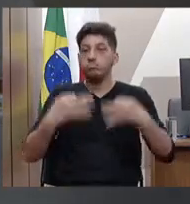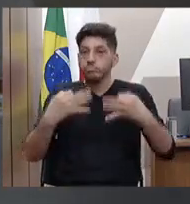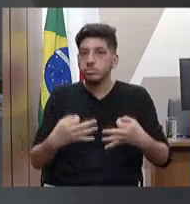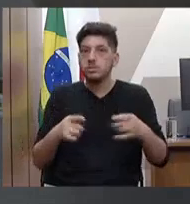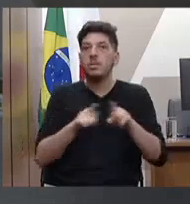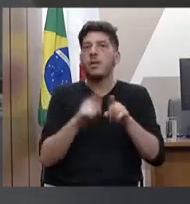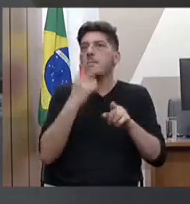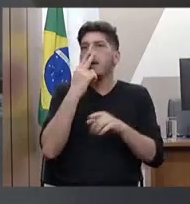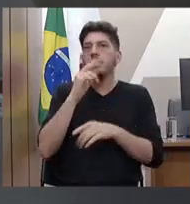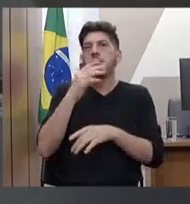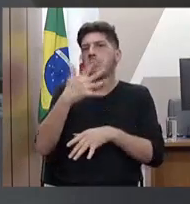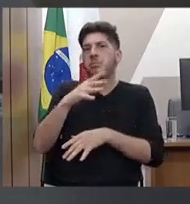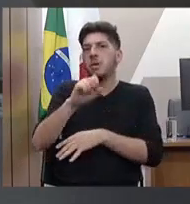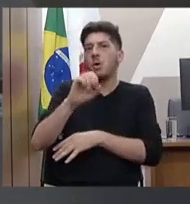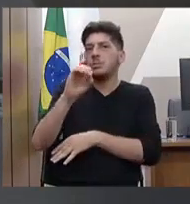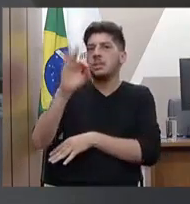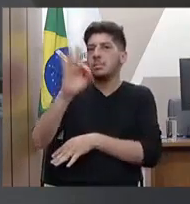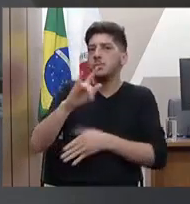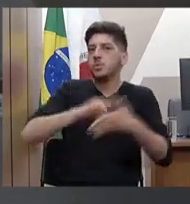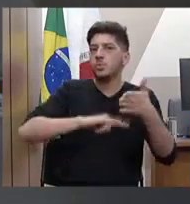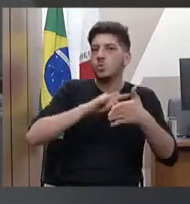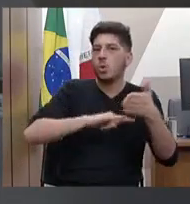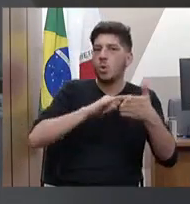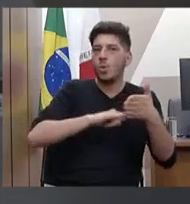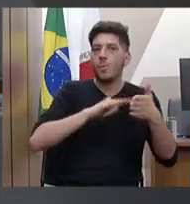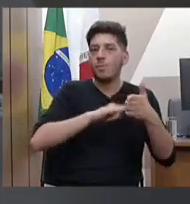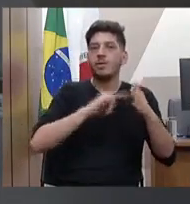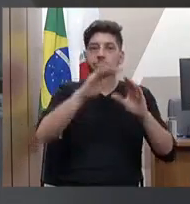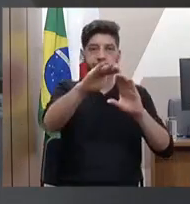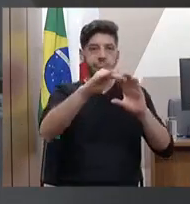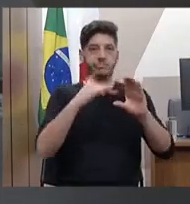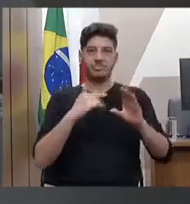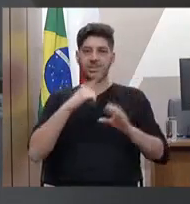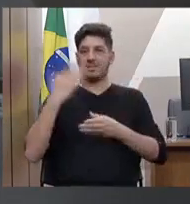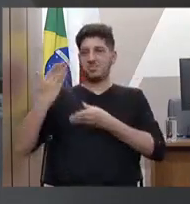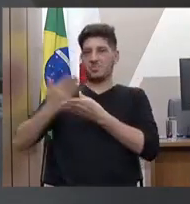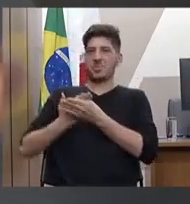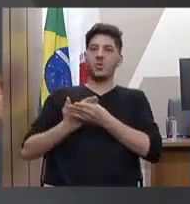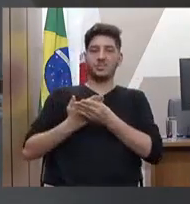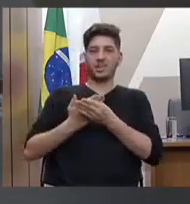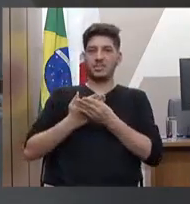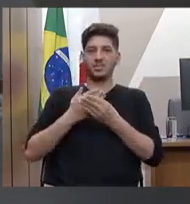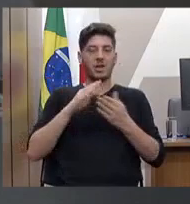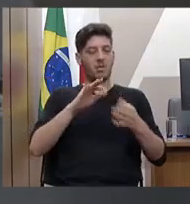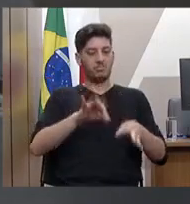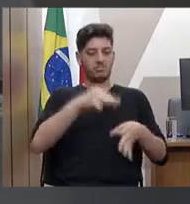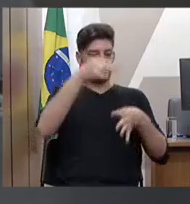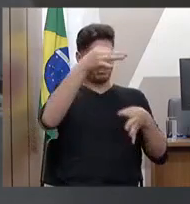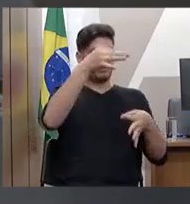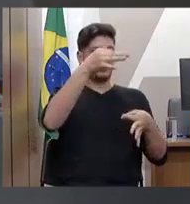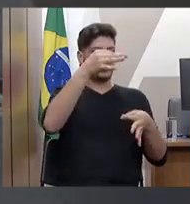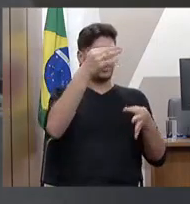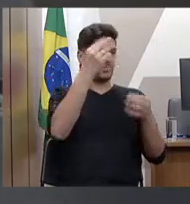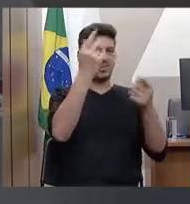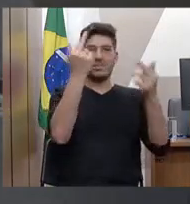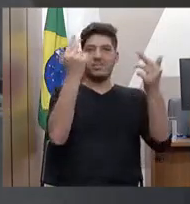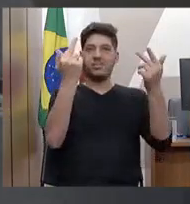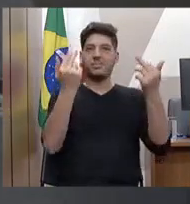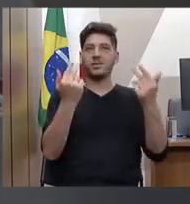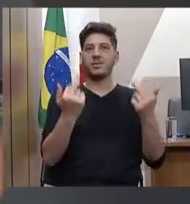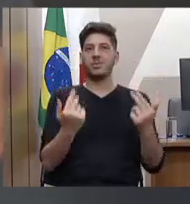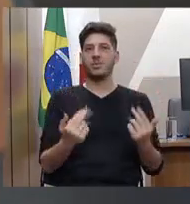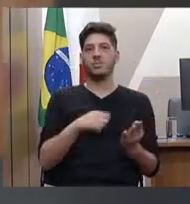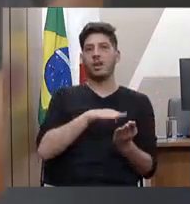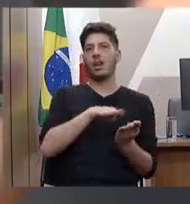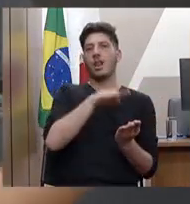80% dos documentos que chegam para nós nos inquéritos civis são documentos control c control V mesmo assim a gente percebe